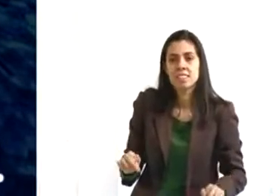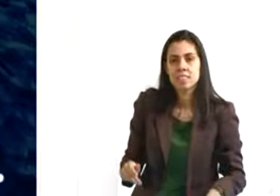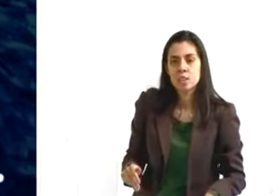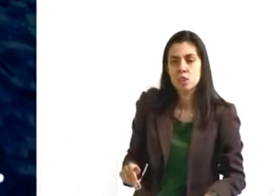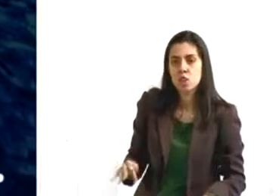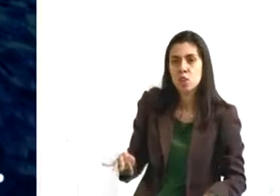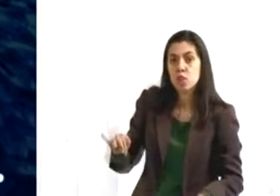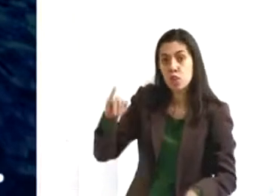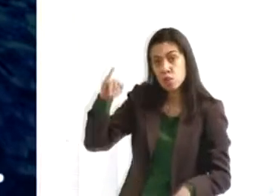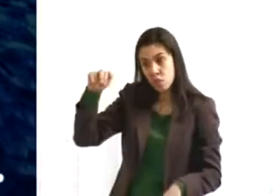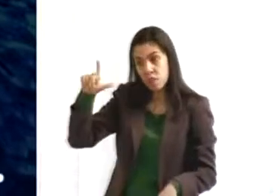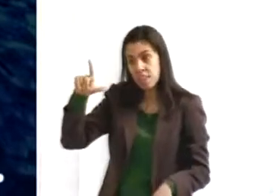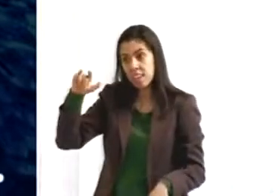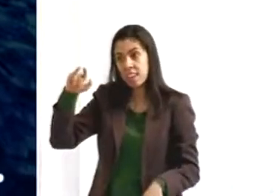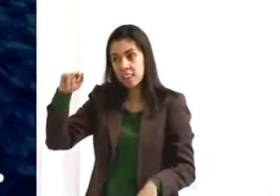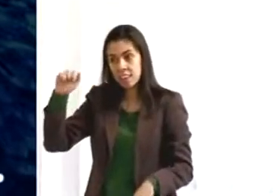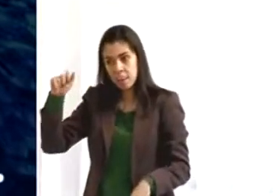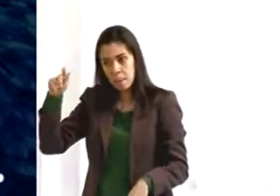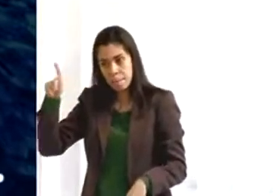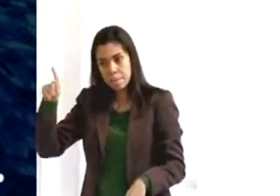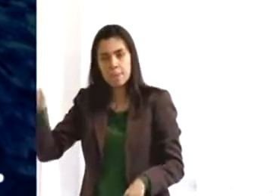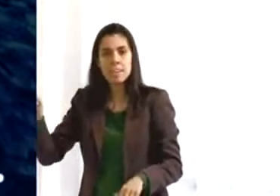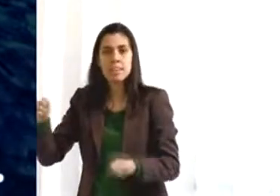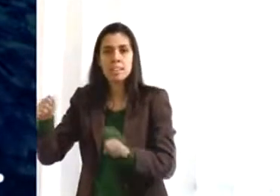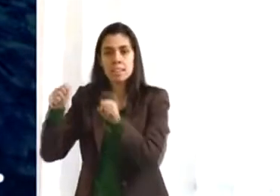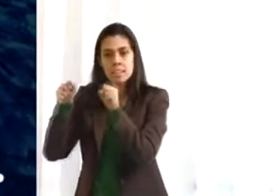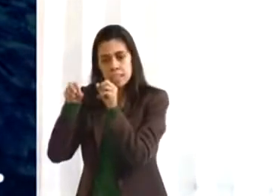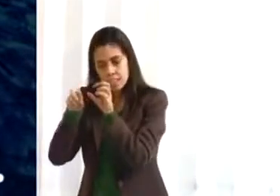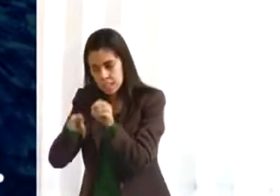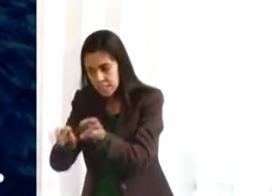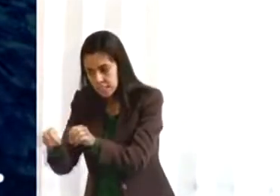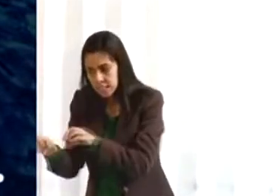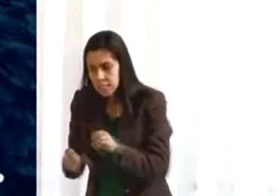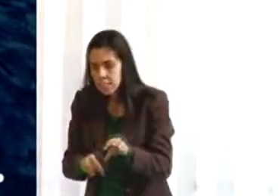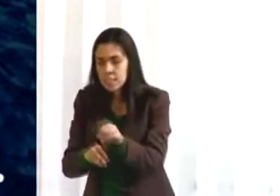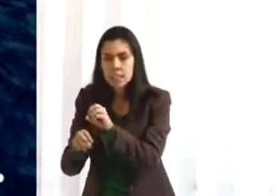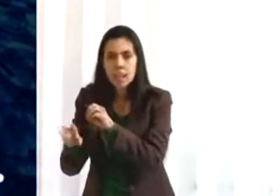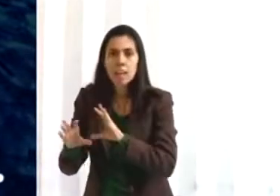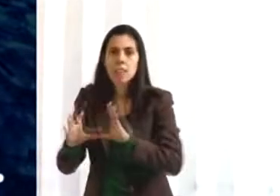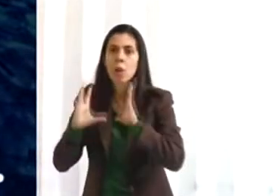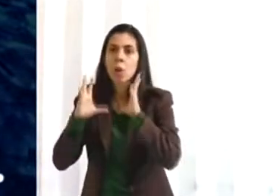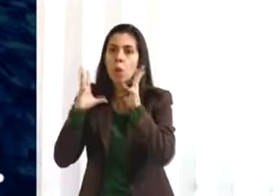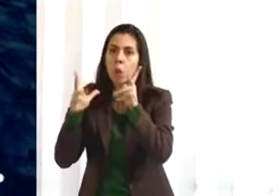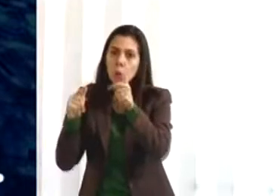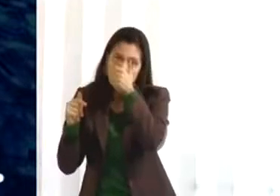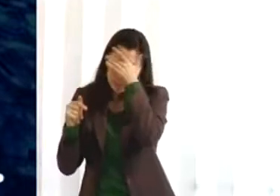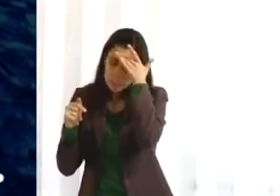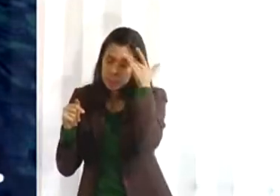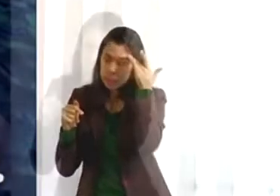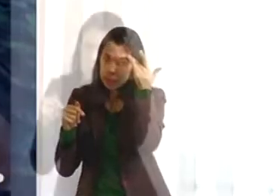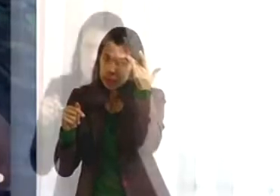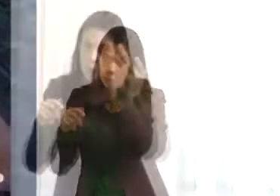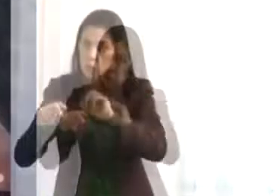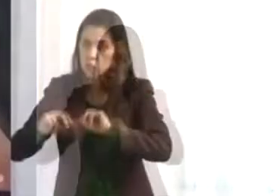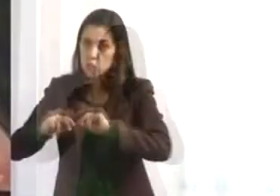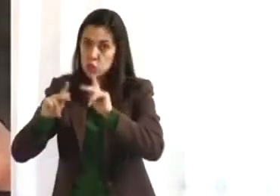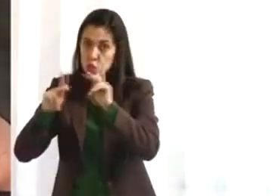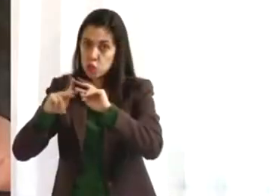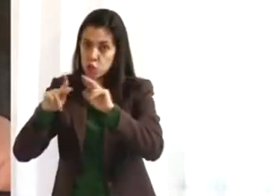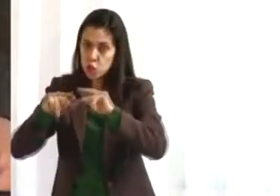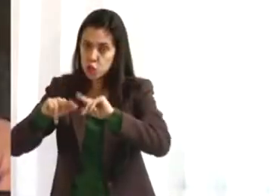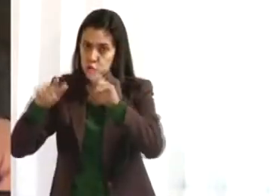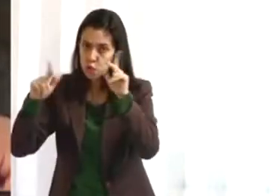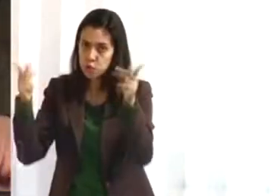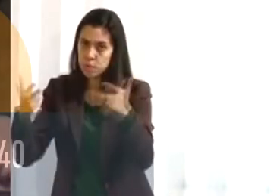evangelizava todas as cidades, até chegar a Cesareia. Amém. O Senhor Jesus,